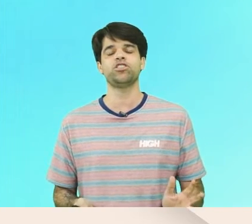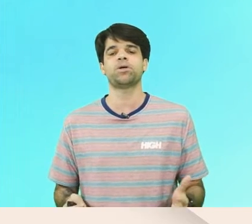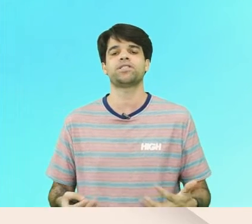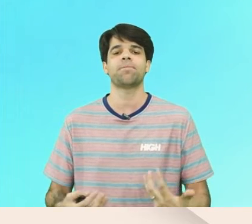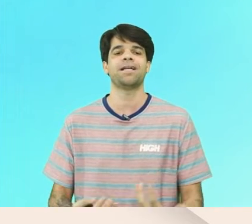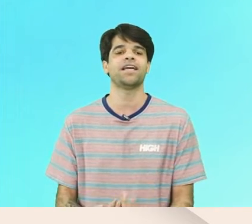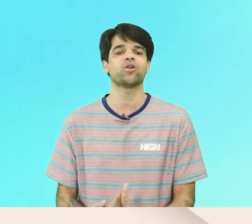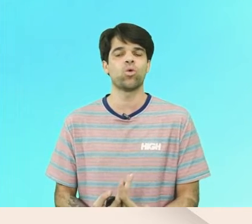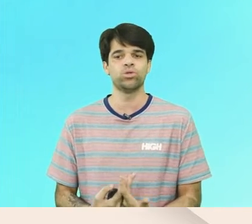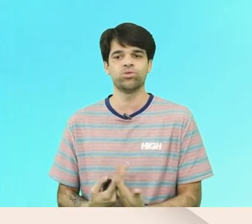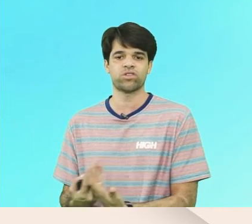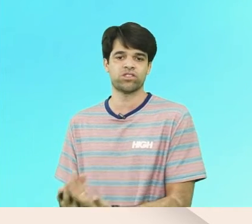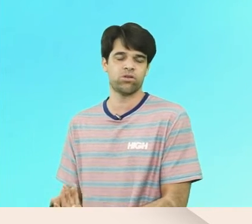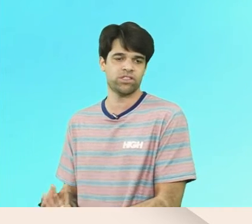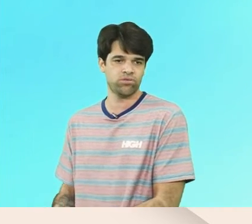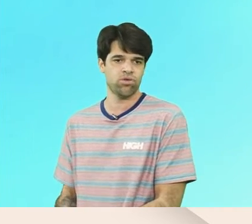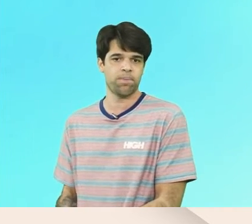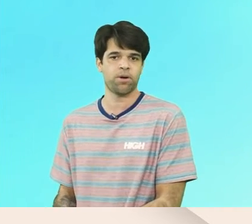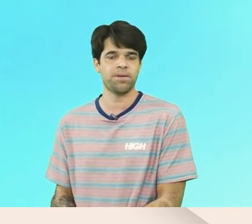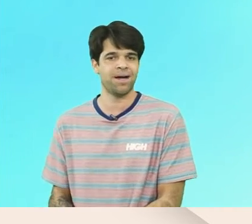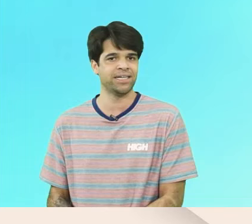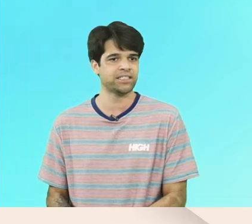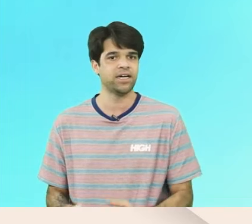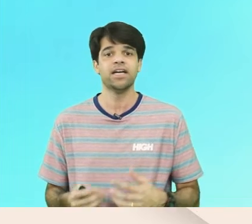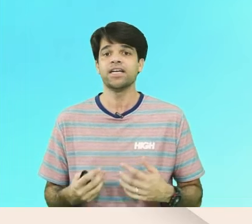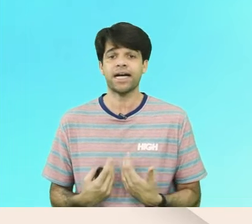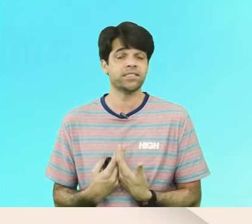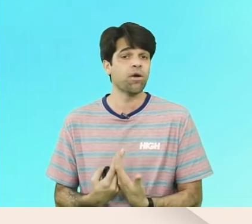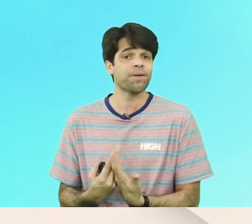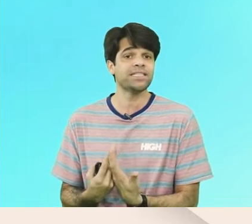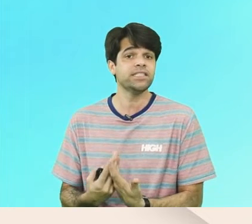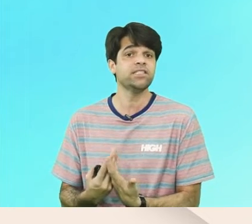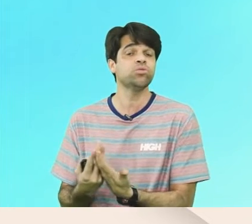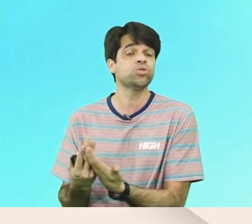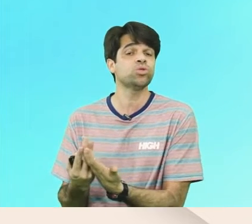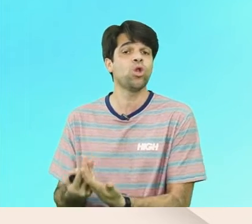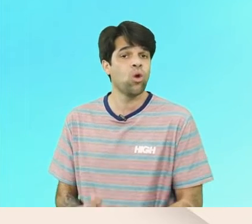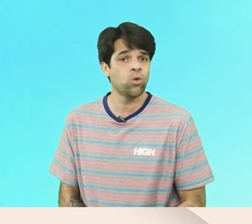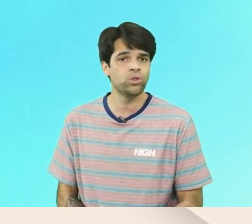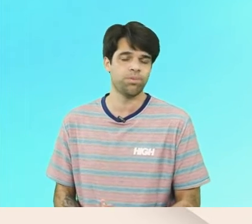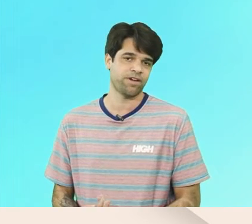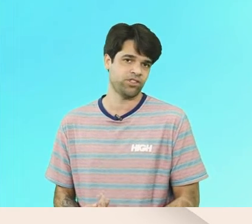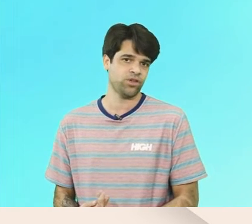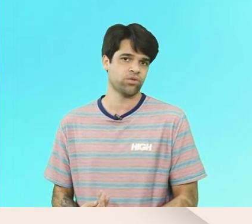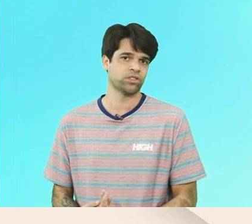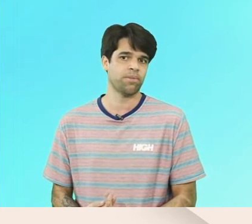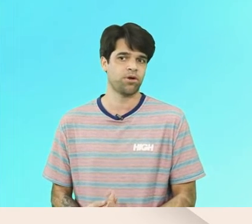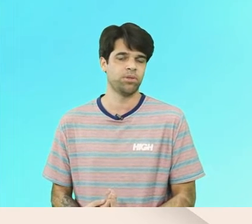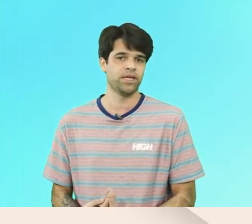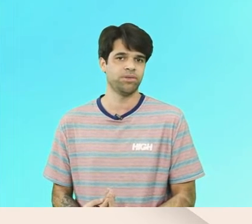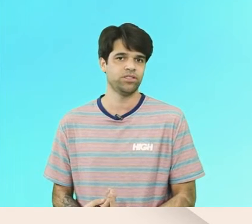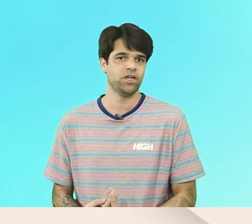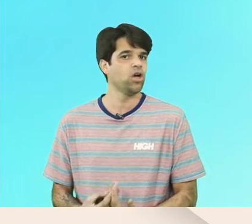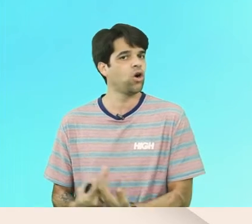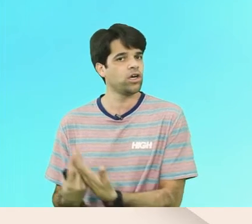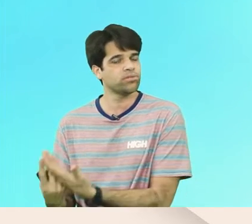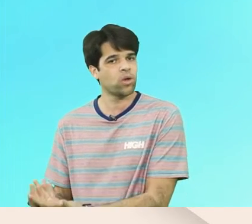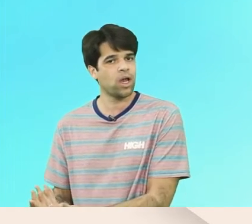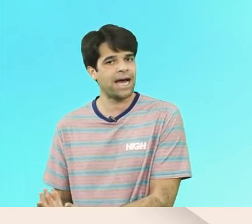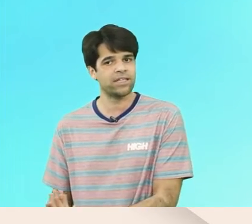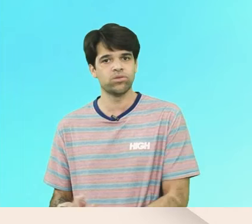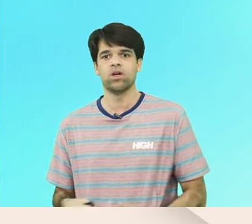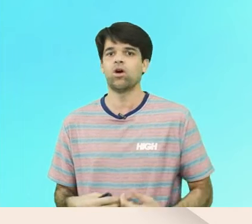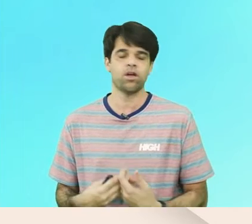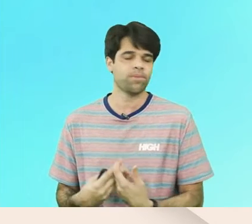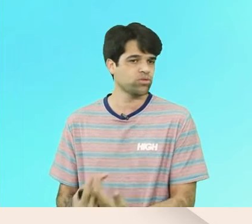equipe, como é que a gente pode trabalhar em conjunto a solução de uma problemática. Cara, não precisa ir muito longe para você encontrar problemas. Olha